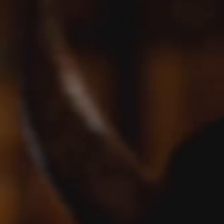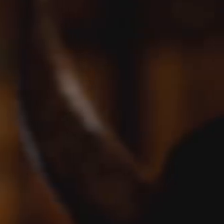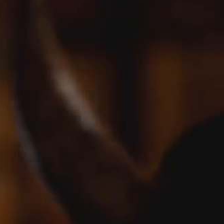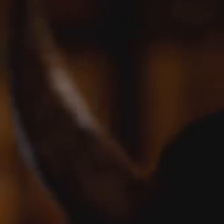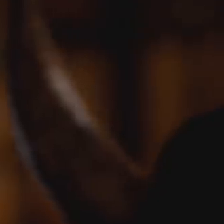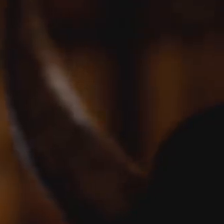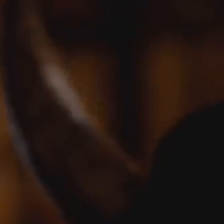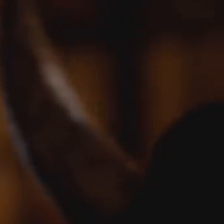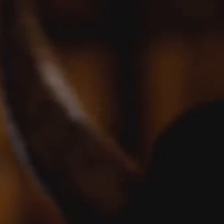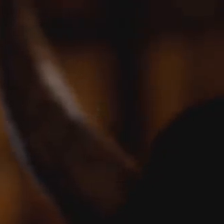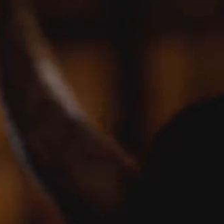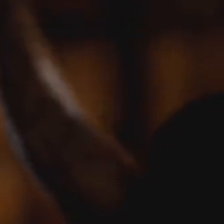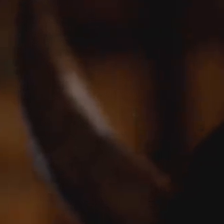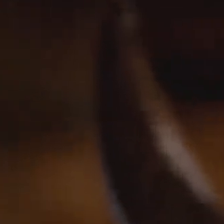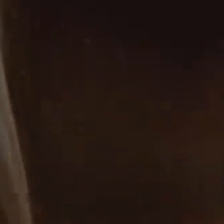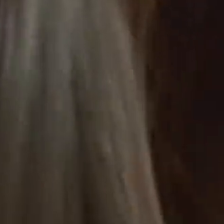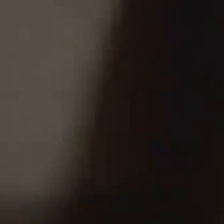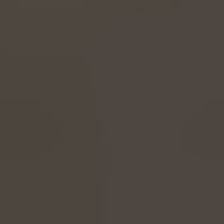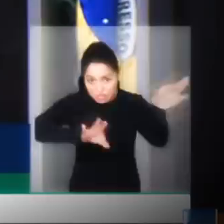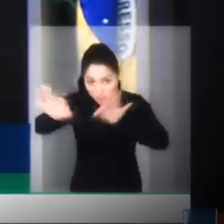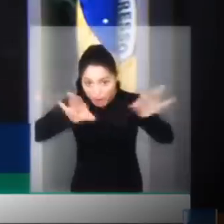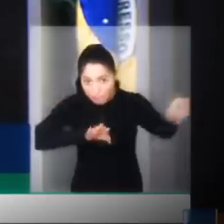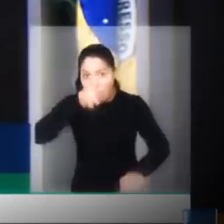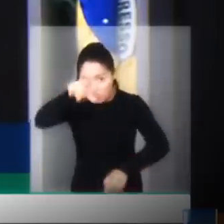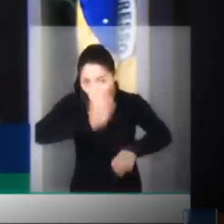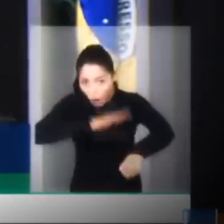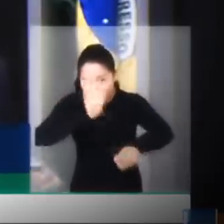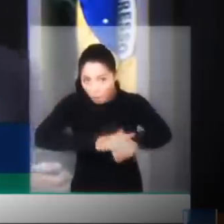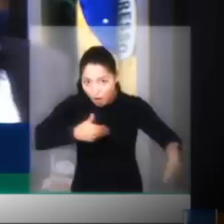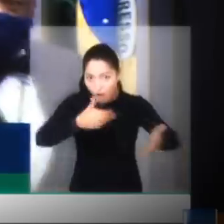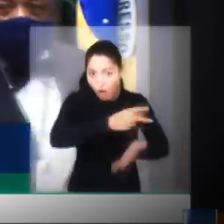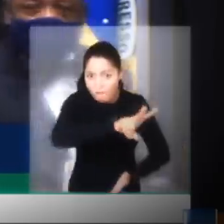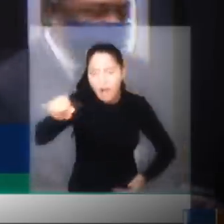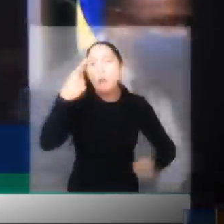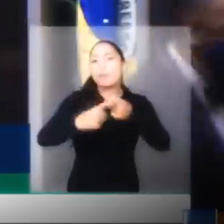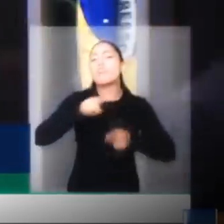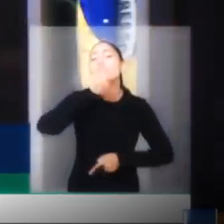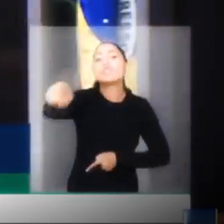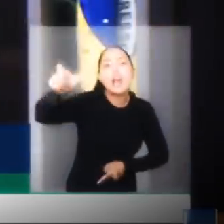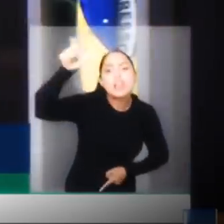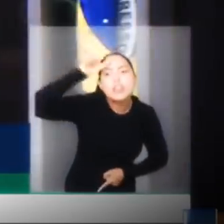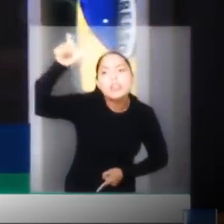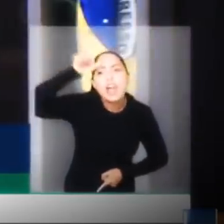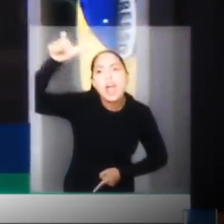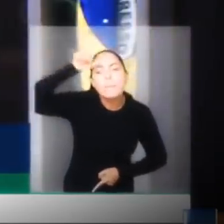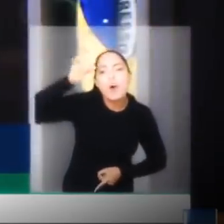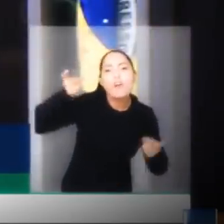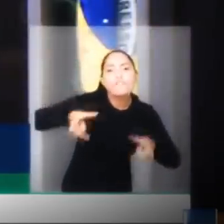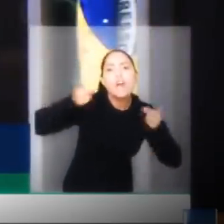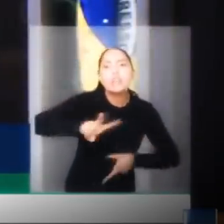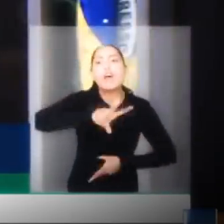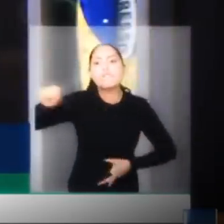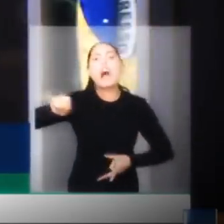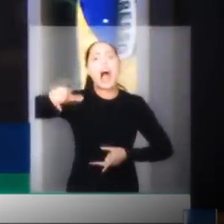Já olhou pra alguém e pensou, o que passa na cabeça dela? Quem vende a alma ao demônio, aprende que o